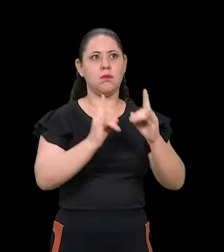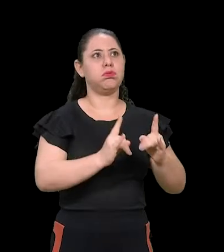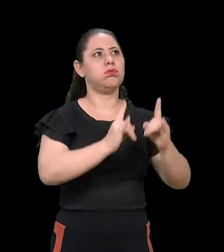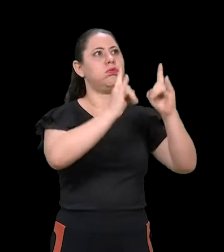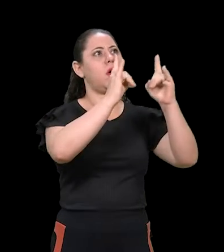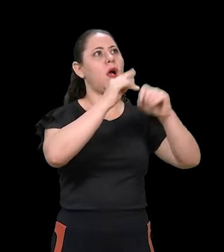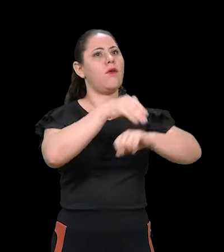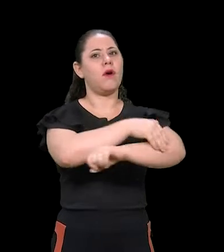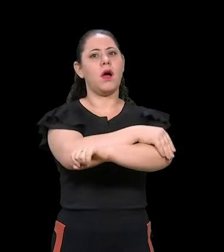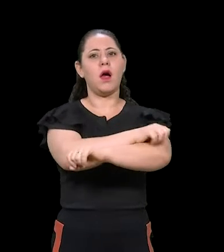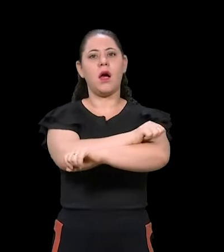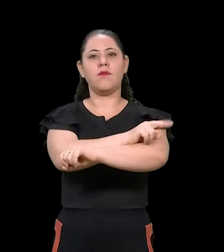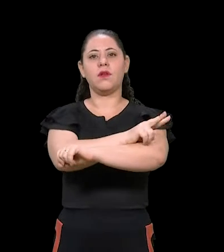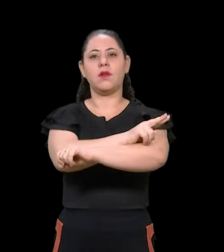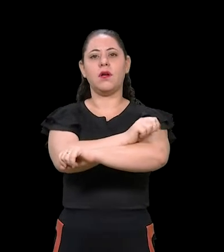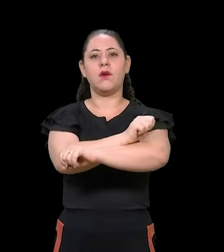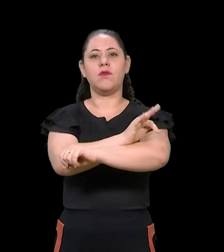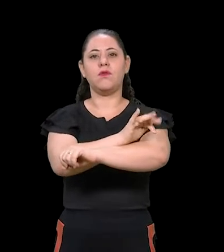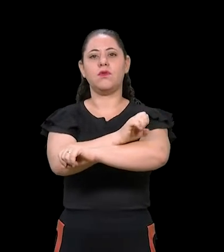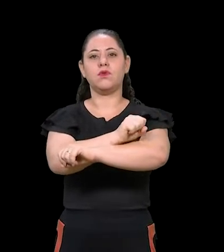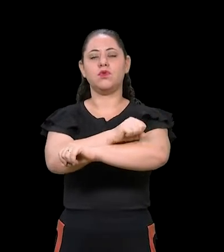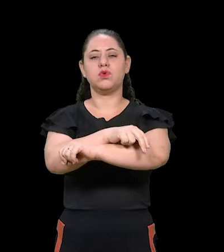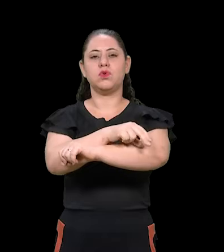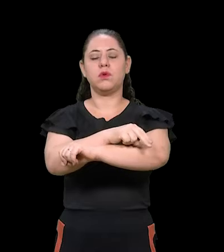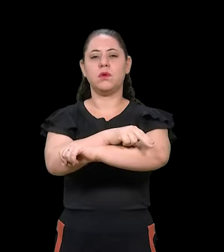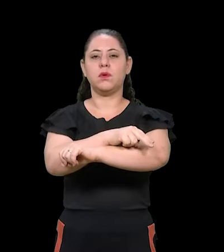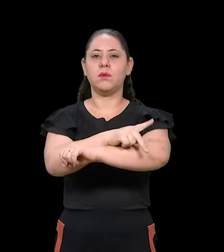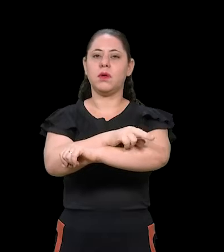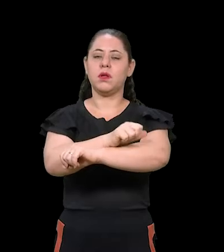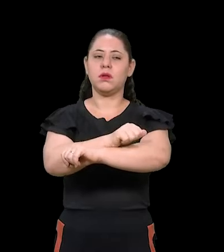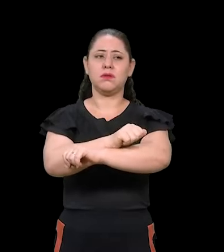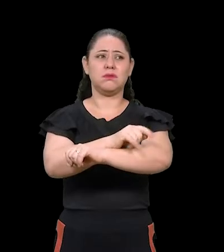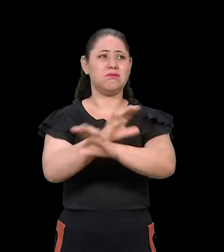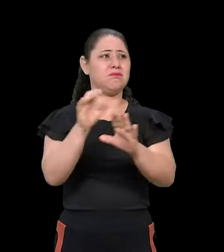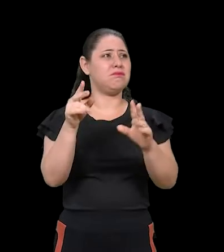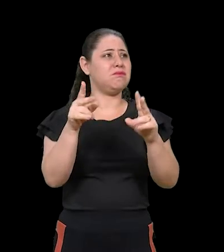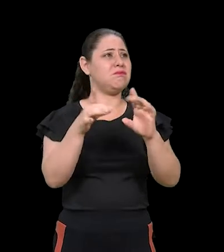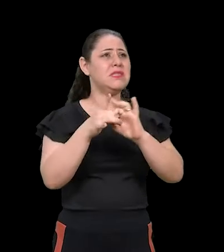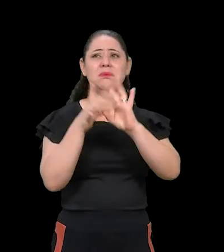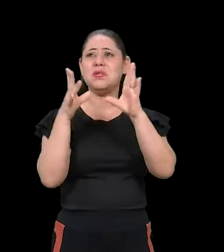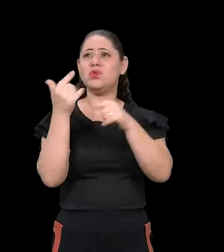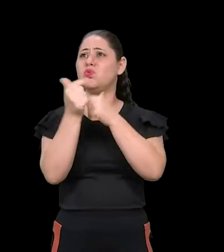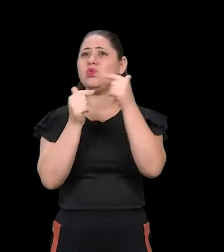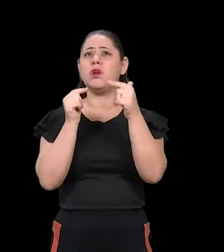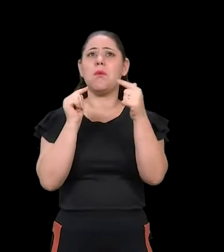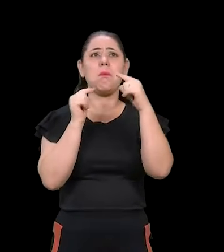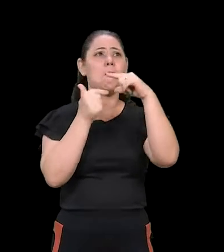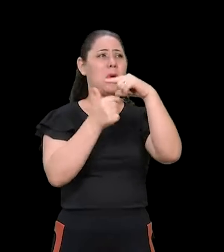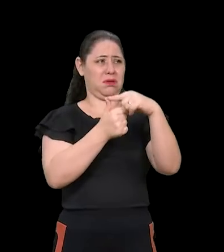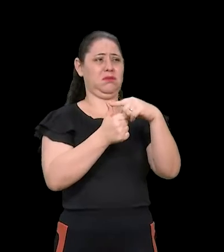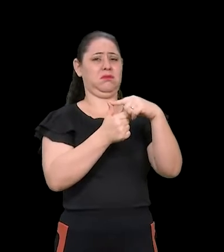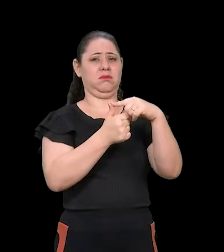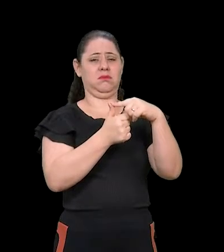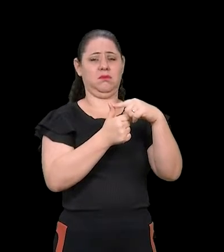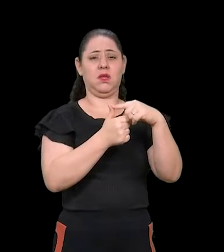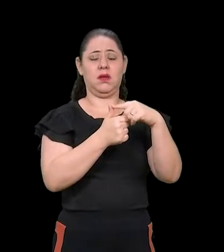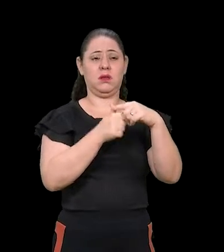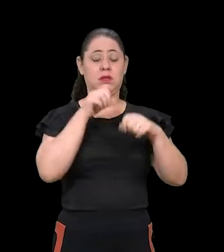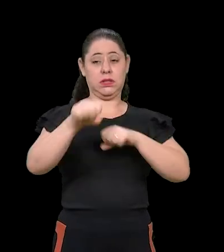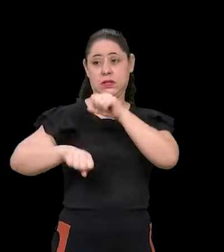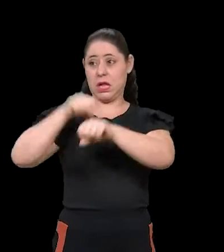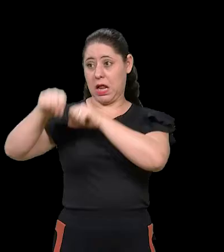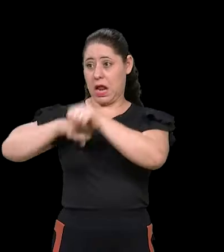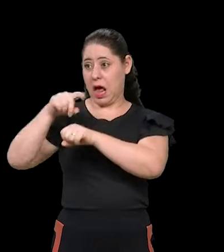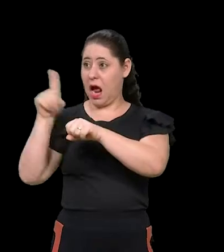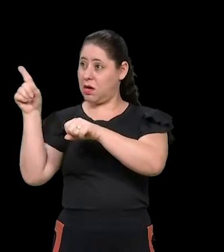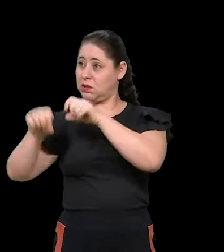de repente, vim para um apartamento na Afonso Pena. Para mim, isso foi terrível no tempo, assim, essa questão de liberdade, né, de andar pela cidade o